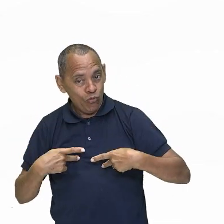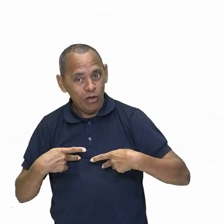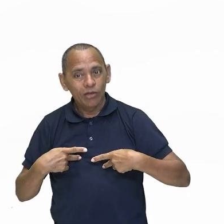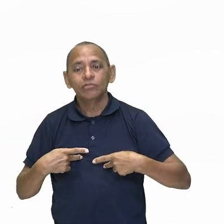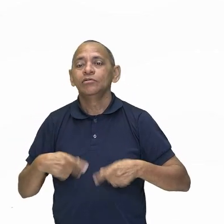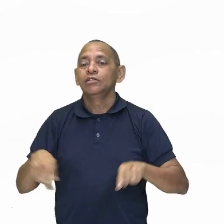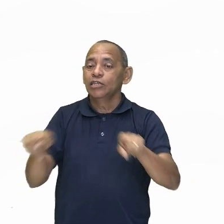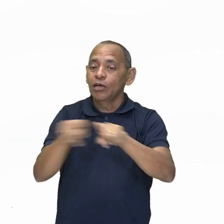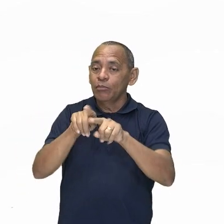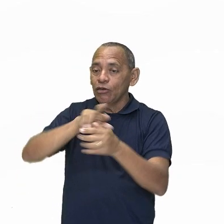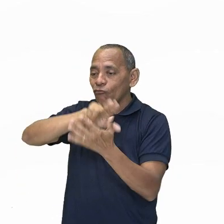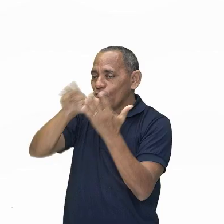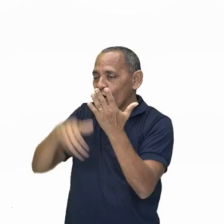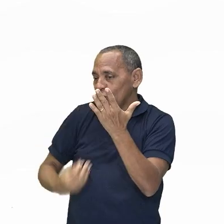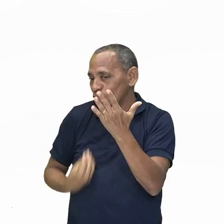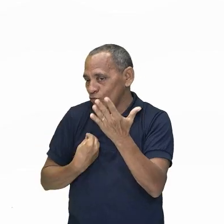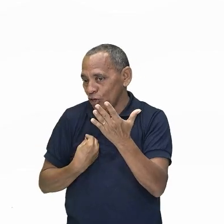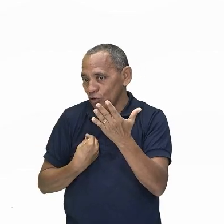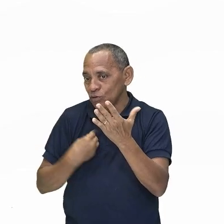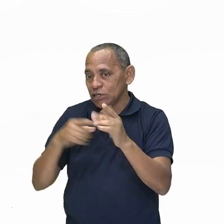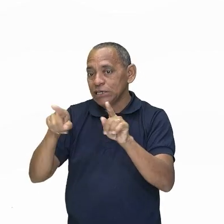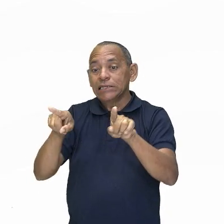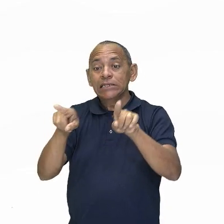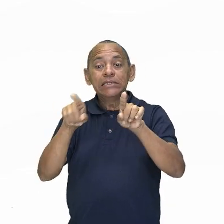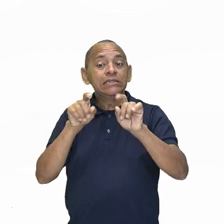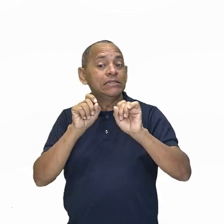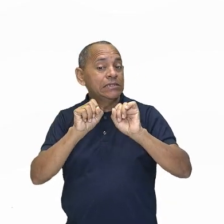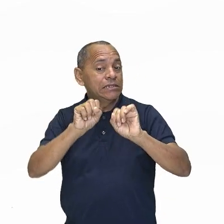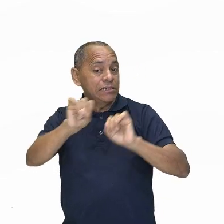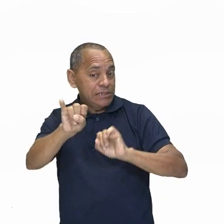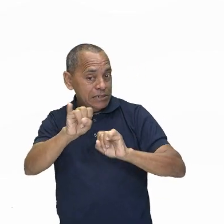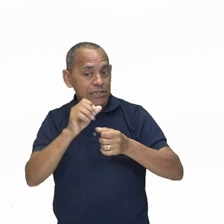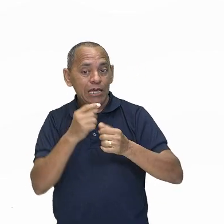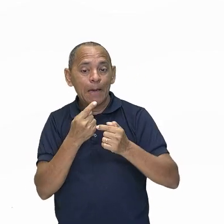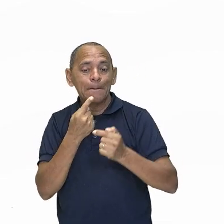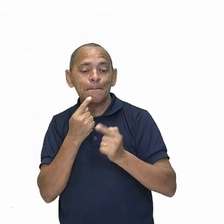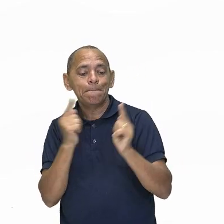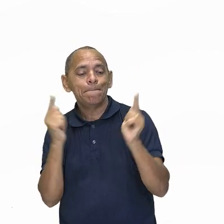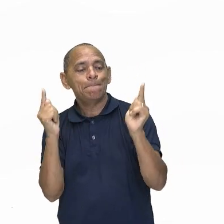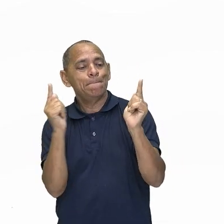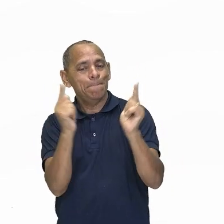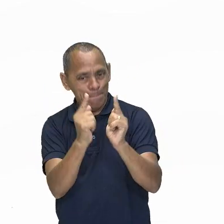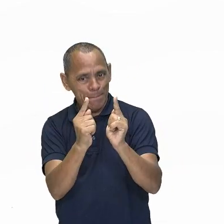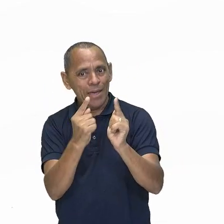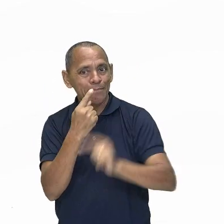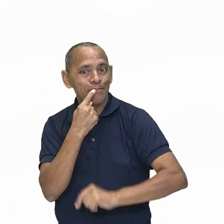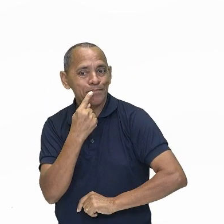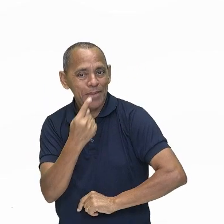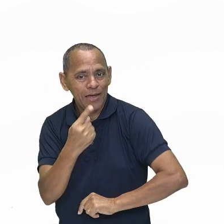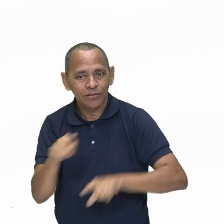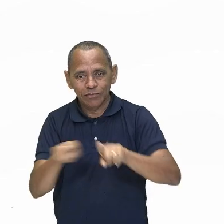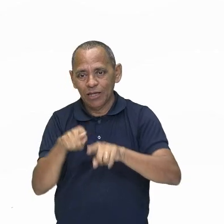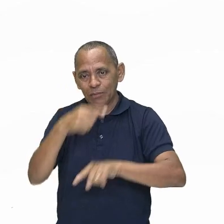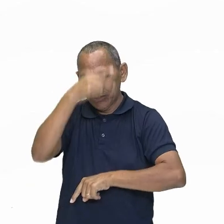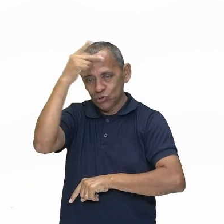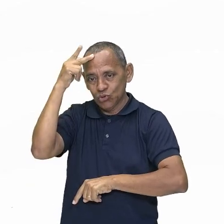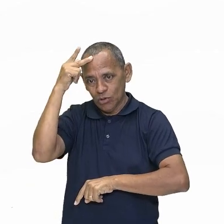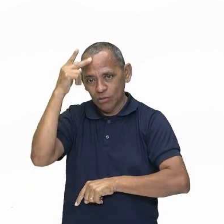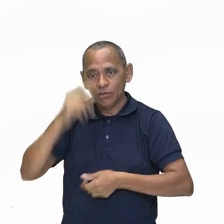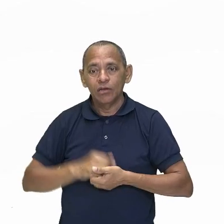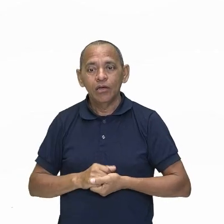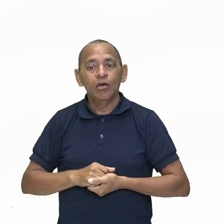colocado aí perto de um rejeito irregular, né, um lixo atômico, a pessoa pode morrer, né? Tem risco de vida quando